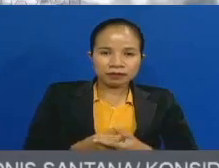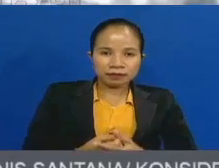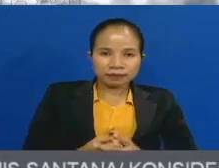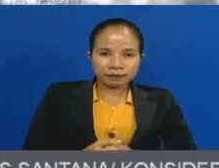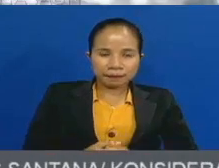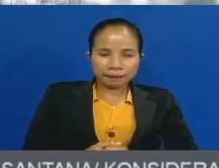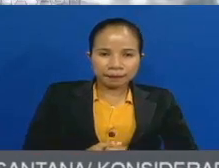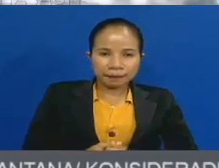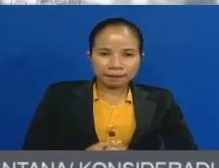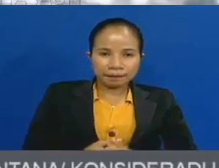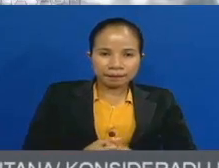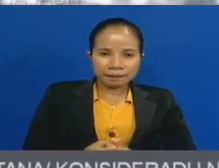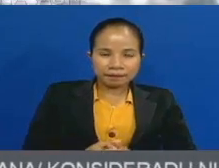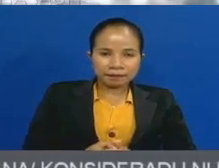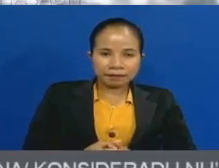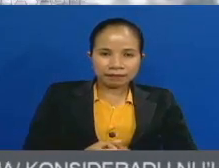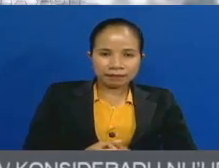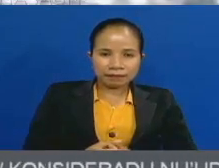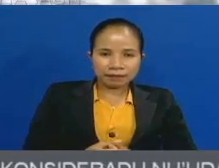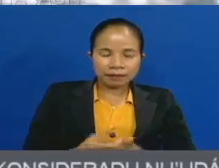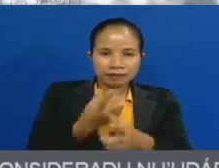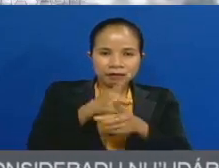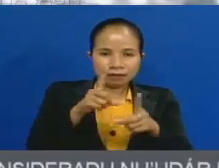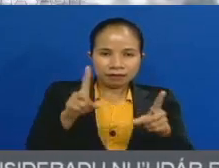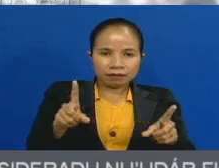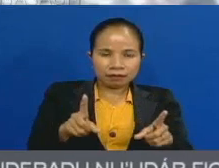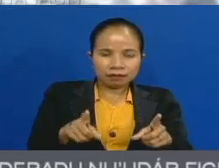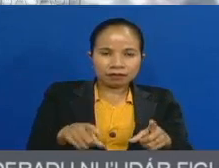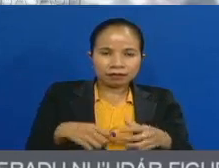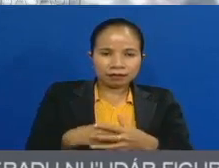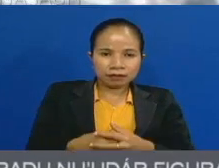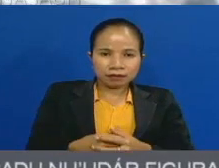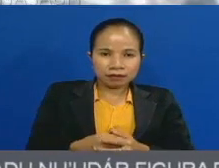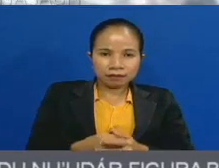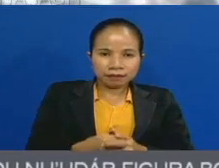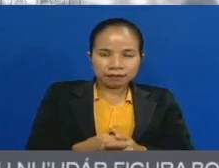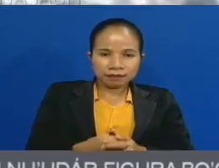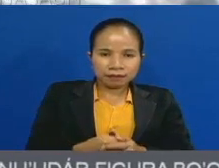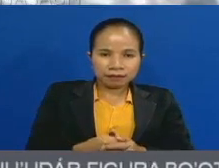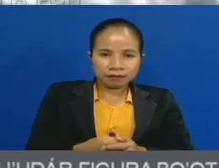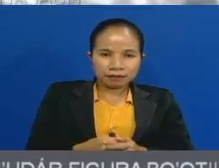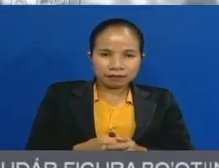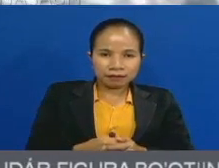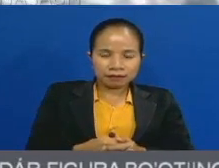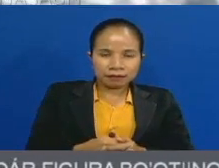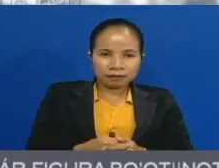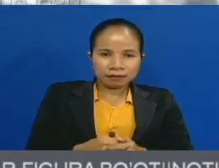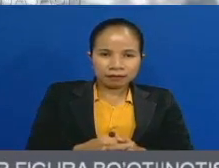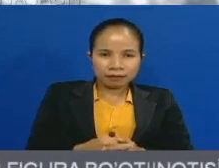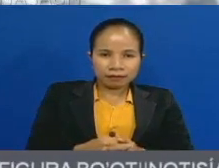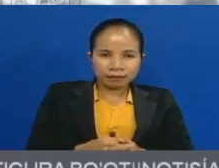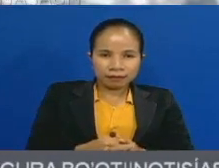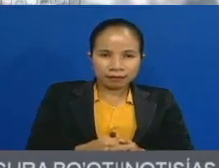pátria não respiraremos o ar da liberdade e que a violação dos direitos humanos continua sendo prática diária dos